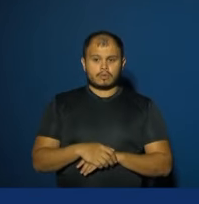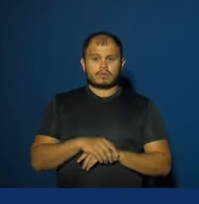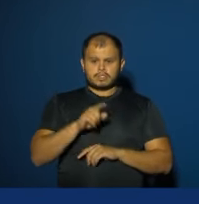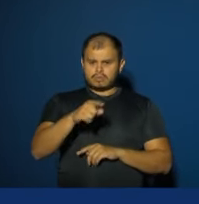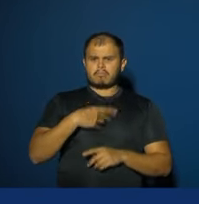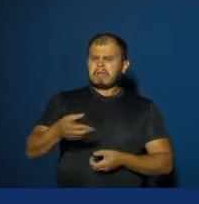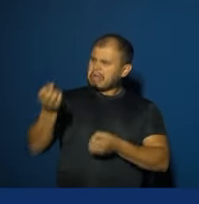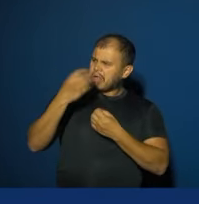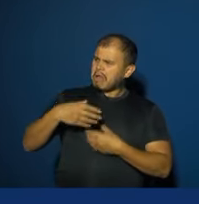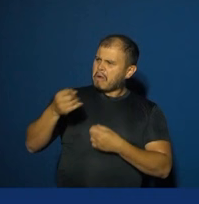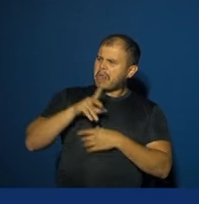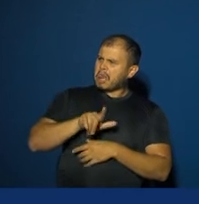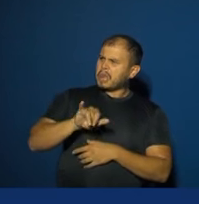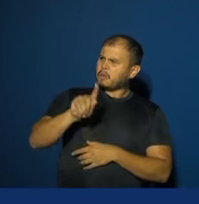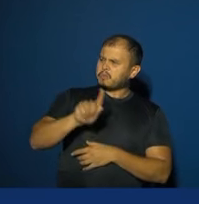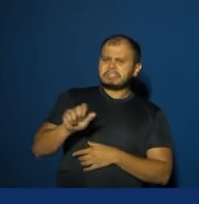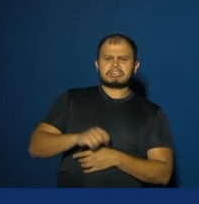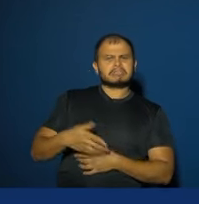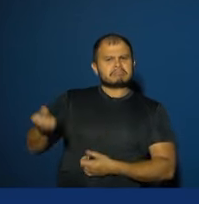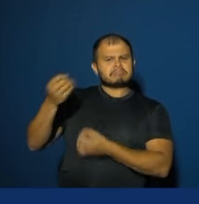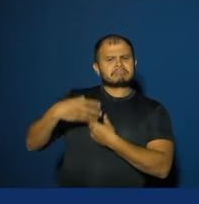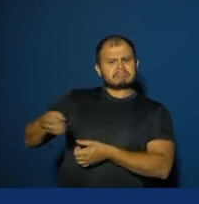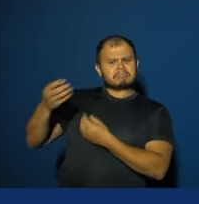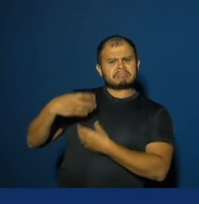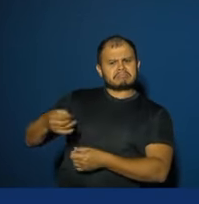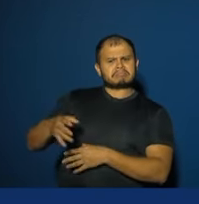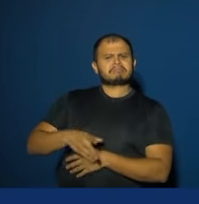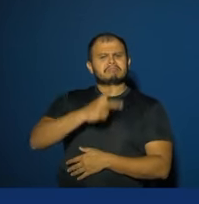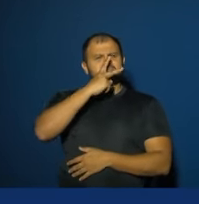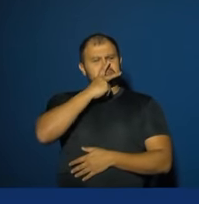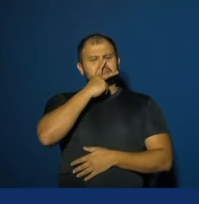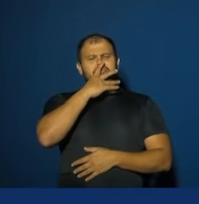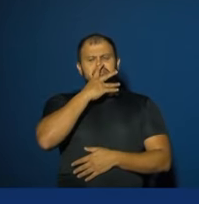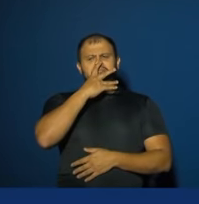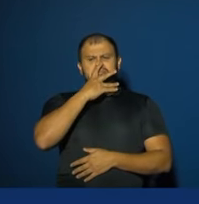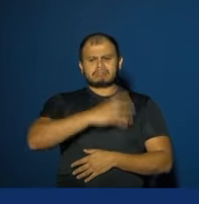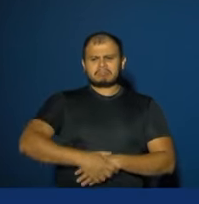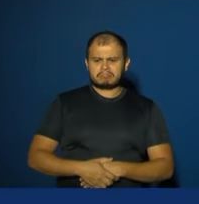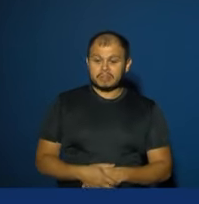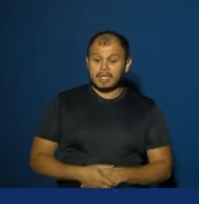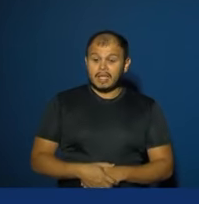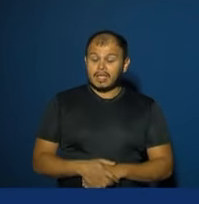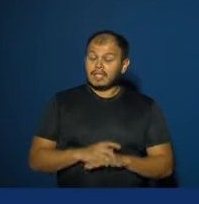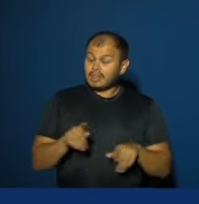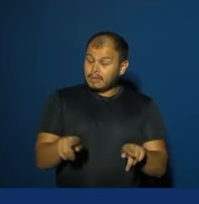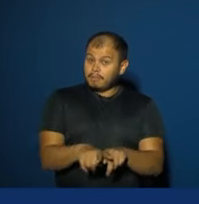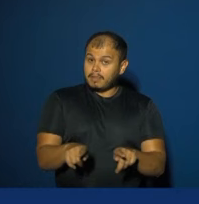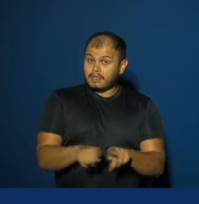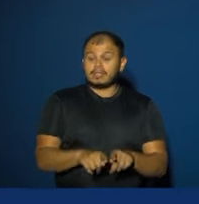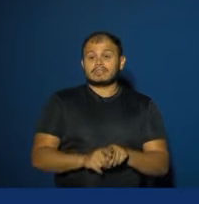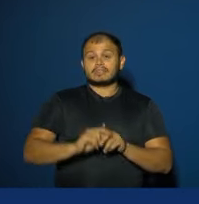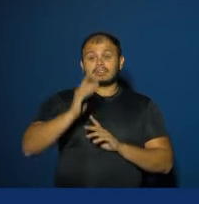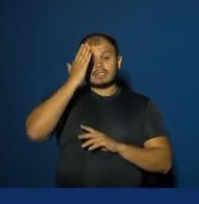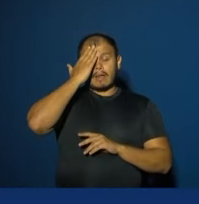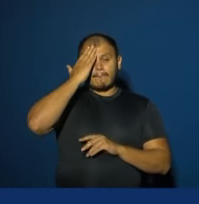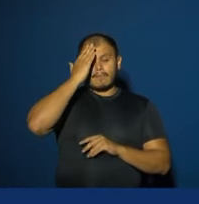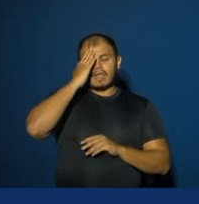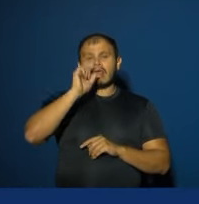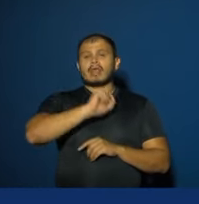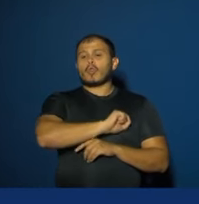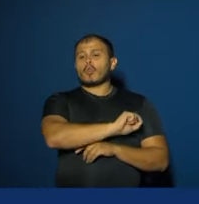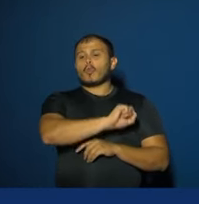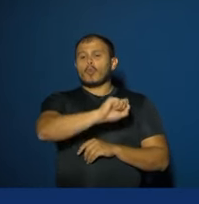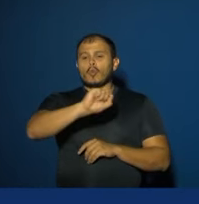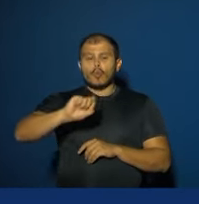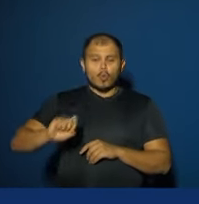hein que você deu pra gente eh é um é uma ouvir as críticas e construir em cima das críticas